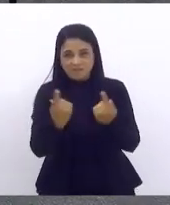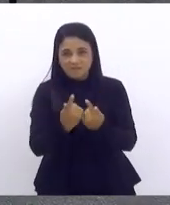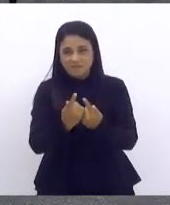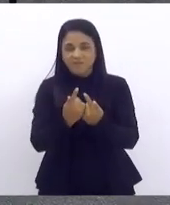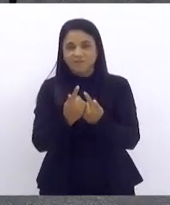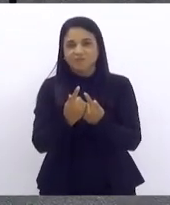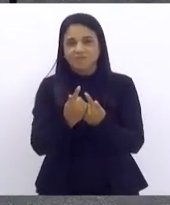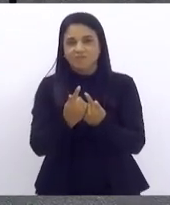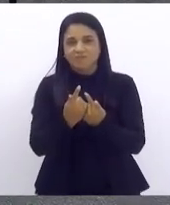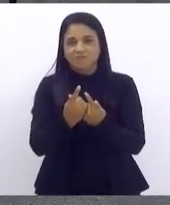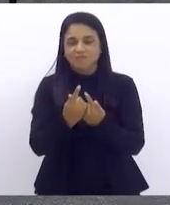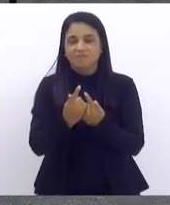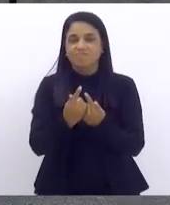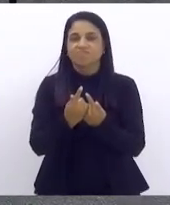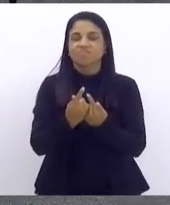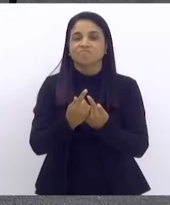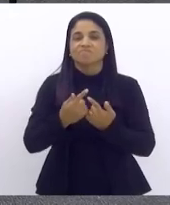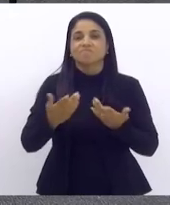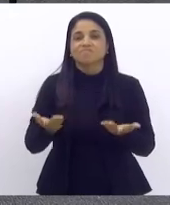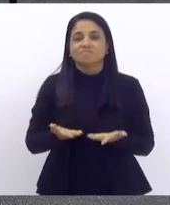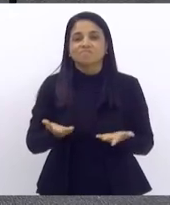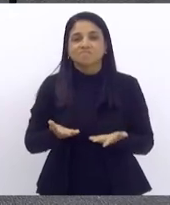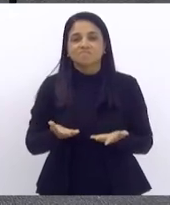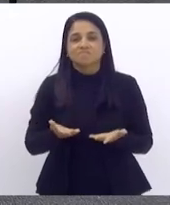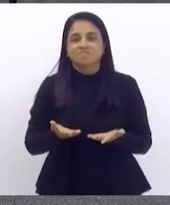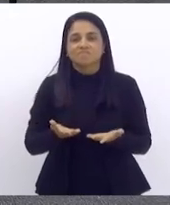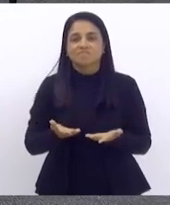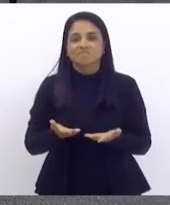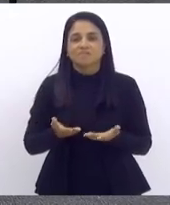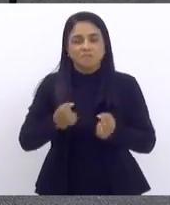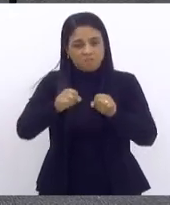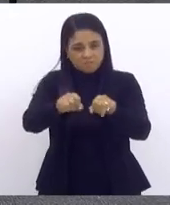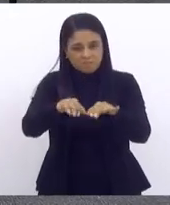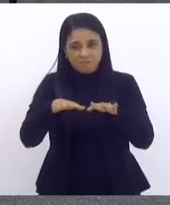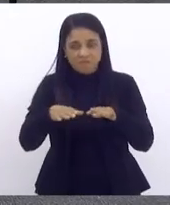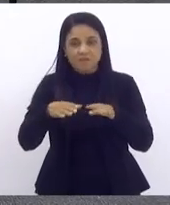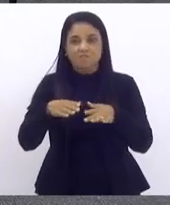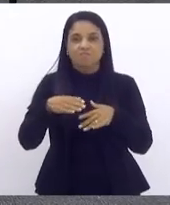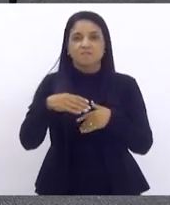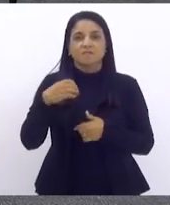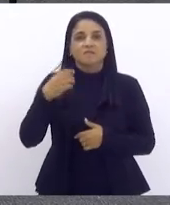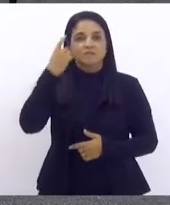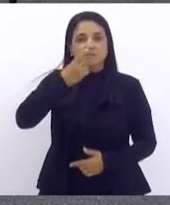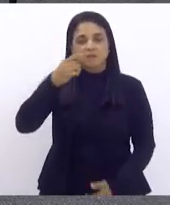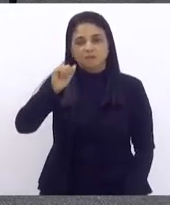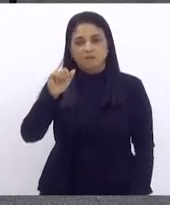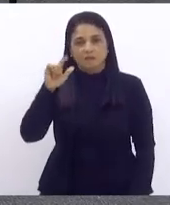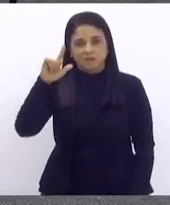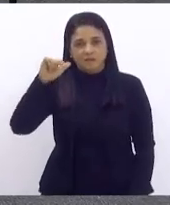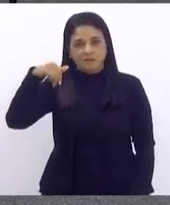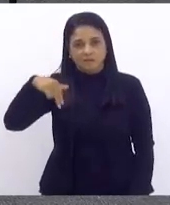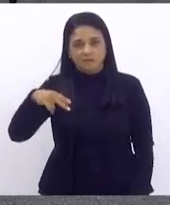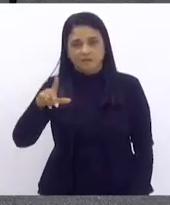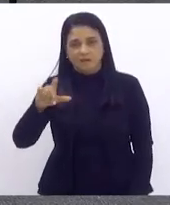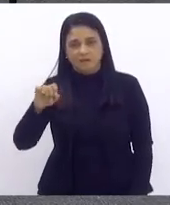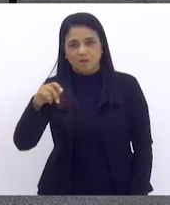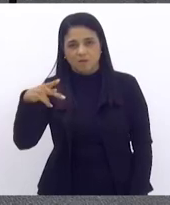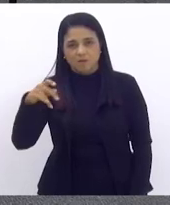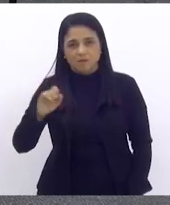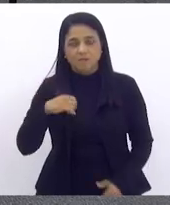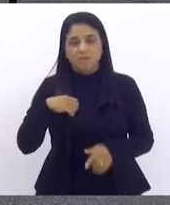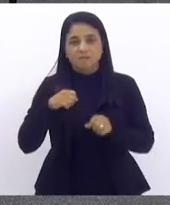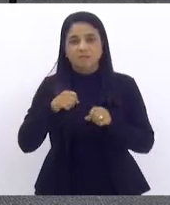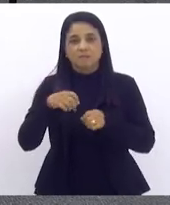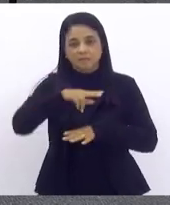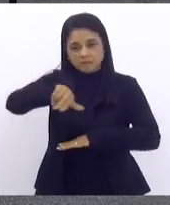Legislativa e preside a sessão nesse momento o deputado Alan Lopes, fala na